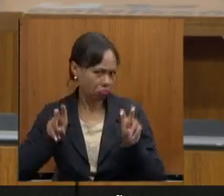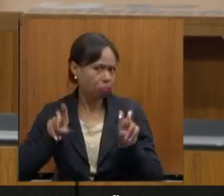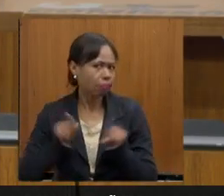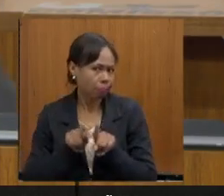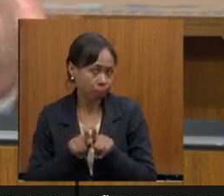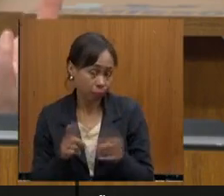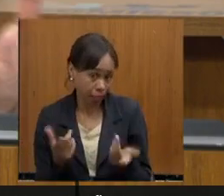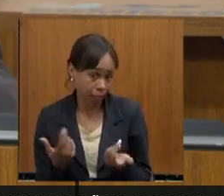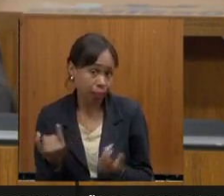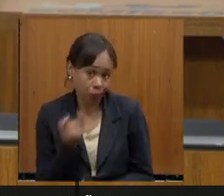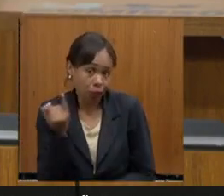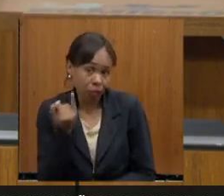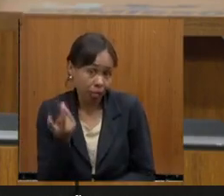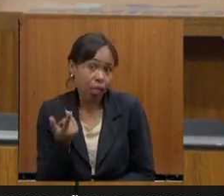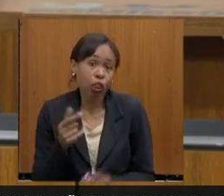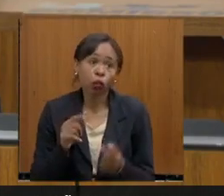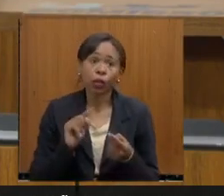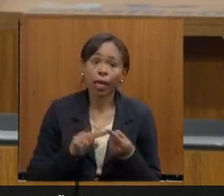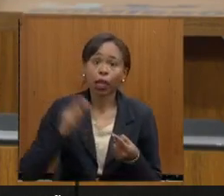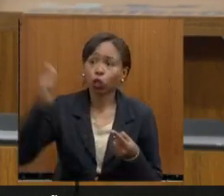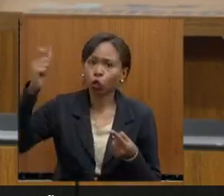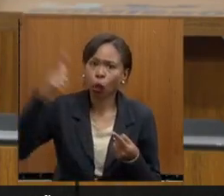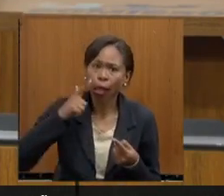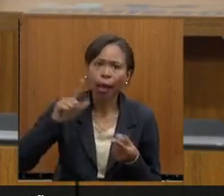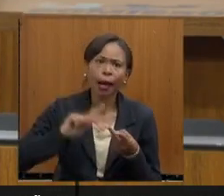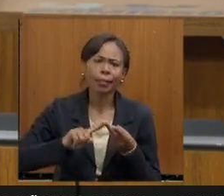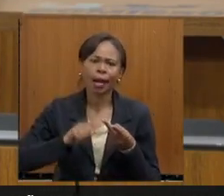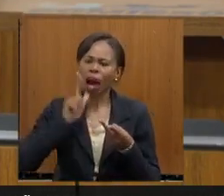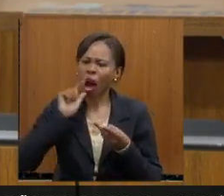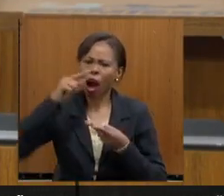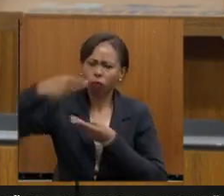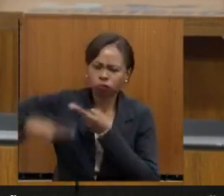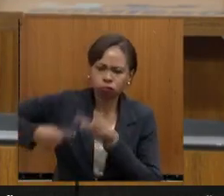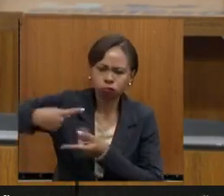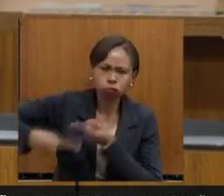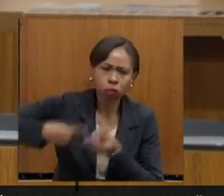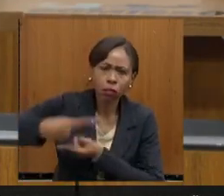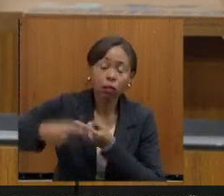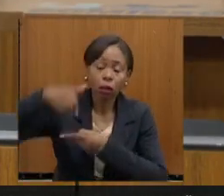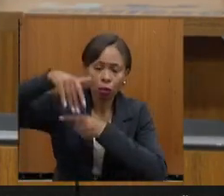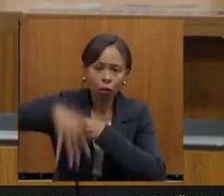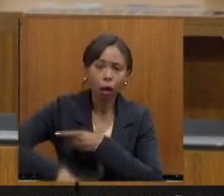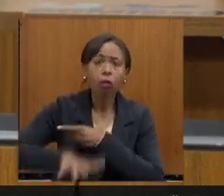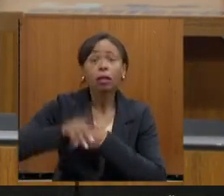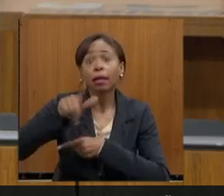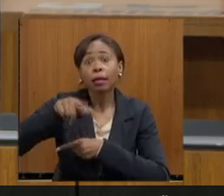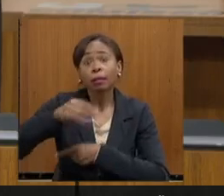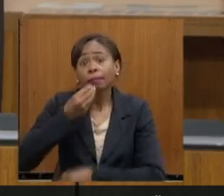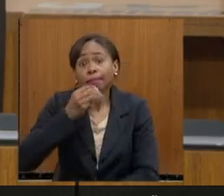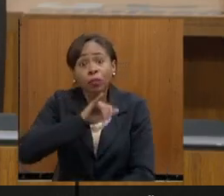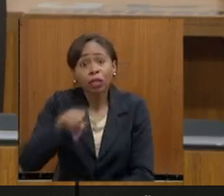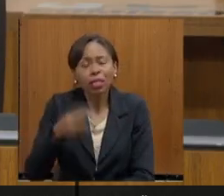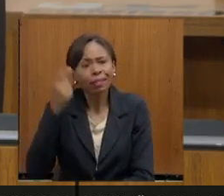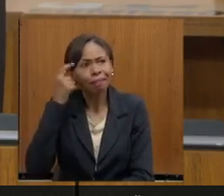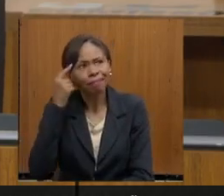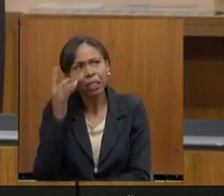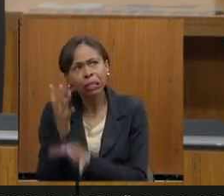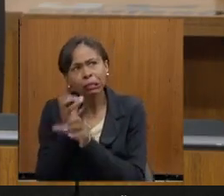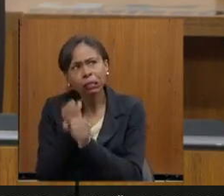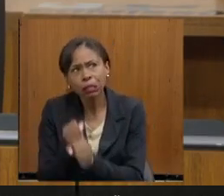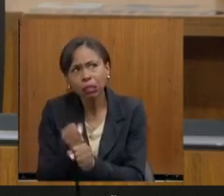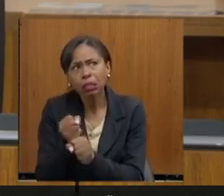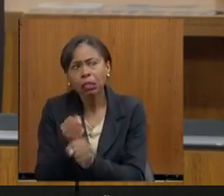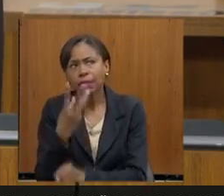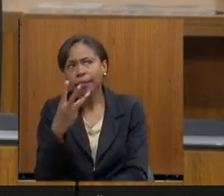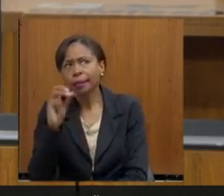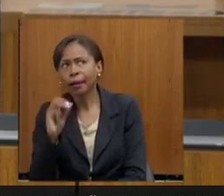você colocar aí uma solar junto da da hidráulica são são oportunidades que quando a gente pensa em 30 anos a gente não pode perder